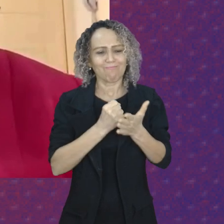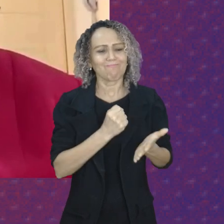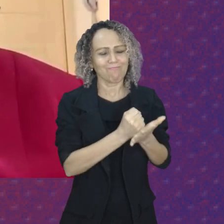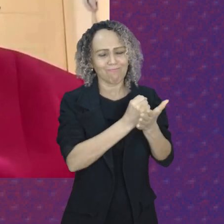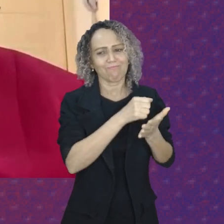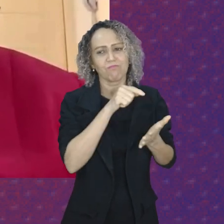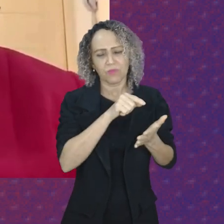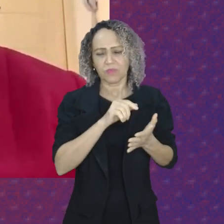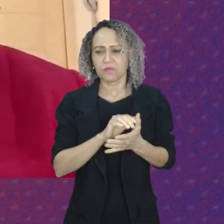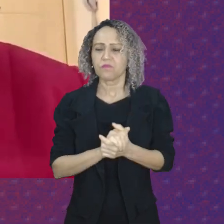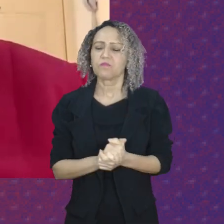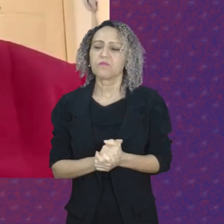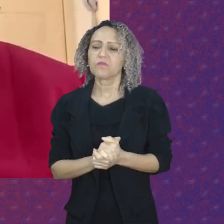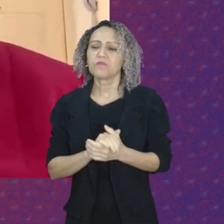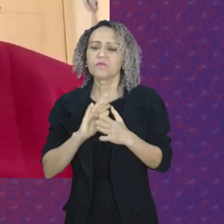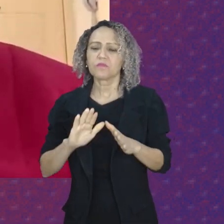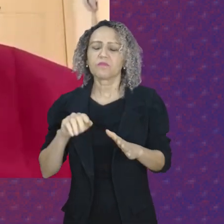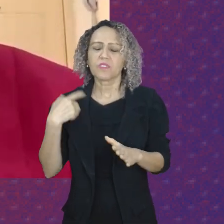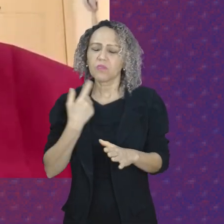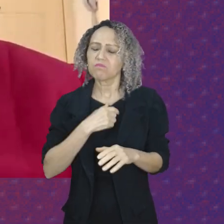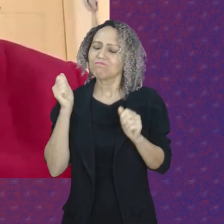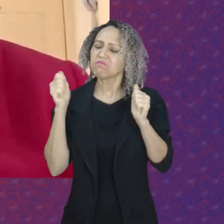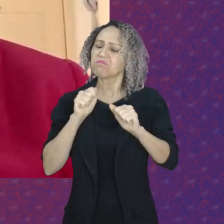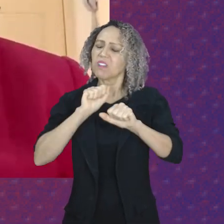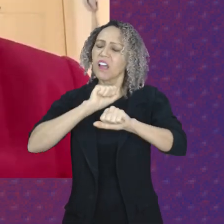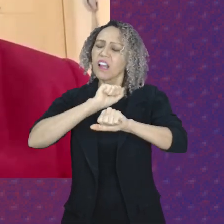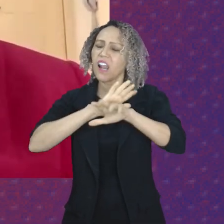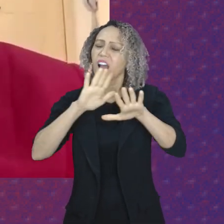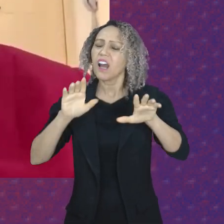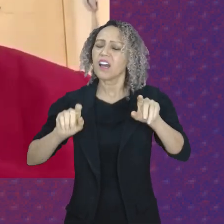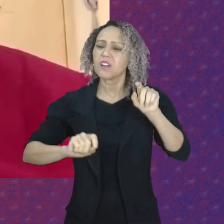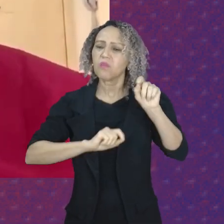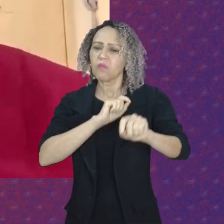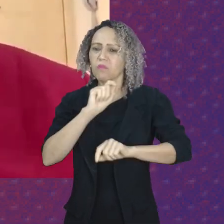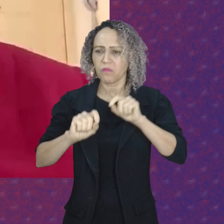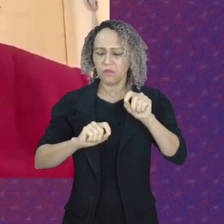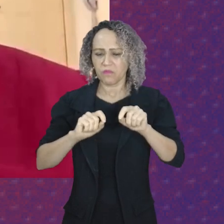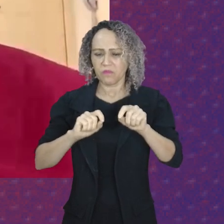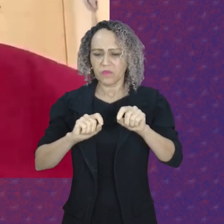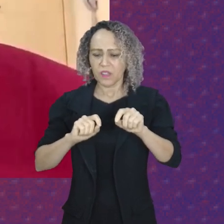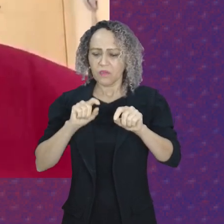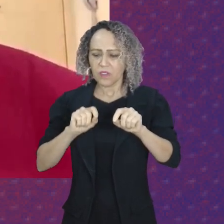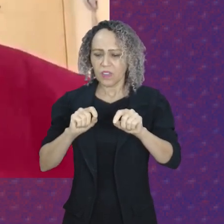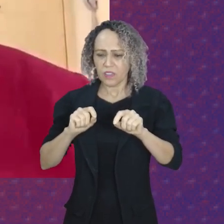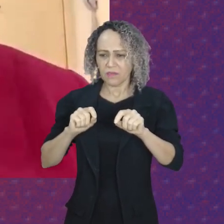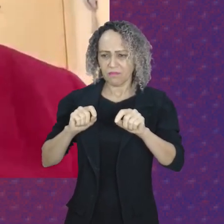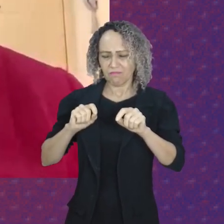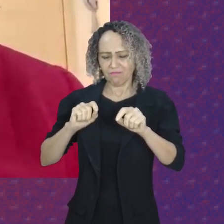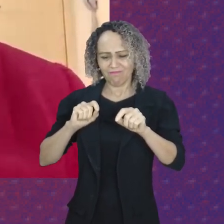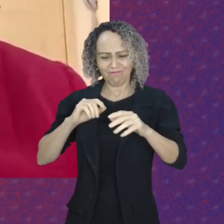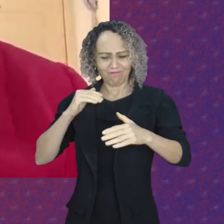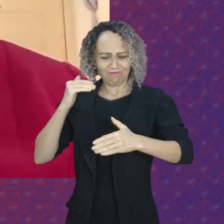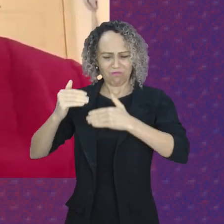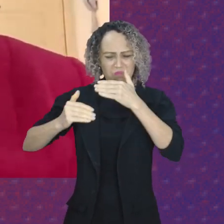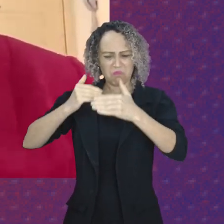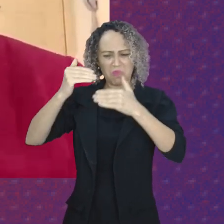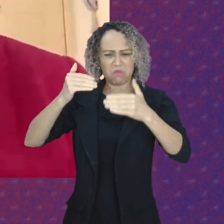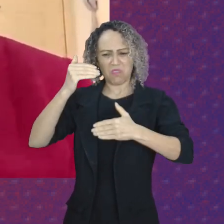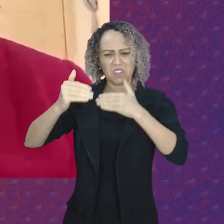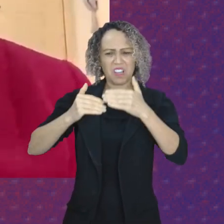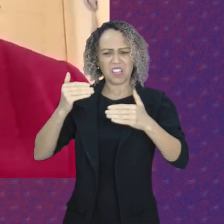pode dizer isso de forma muito clara, que houve uma evolução, um aprimoramento,